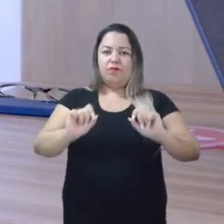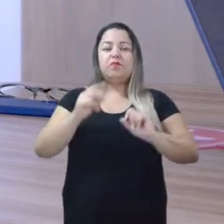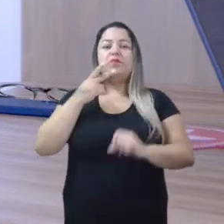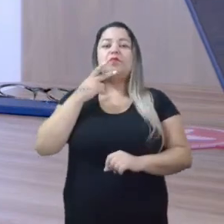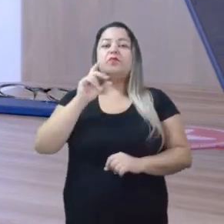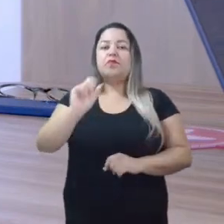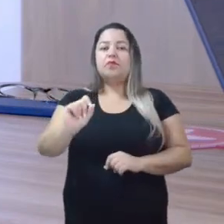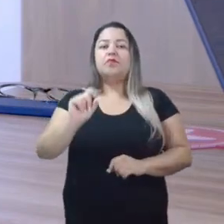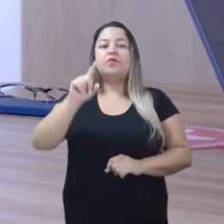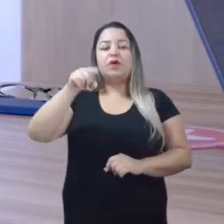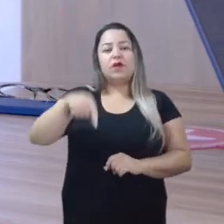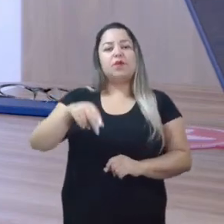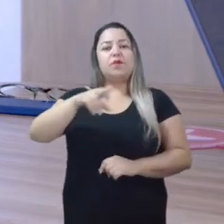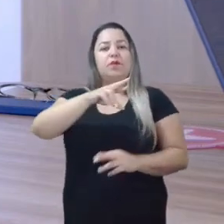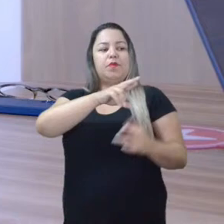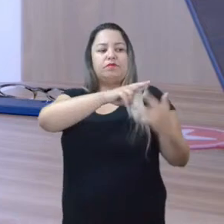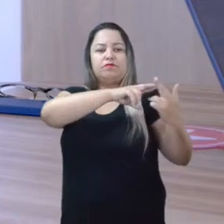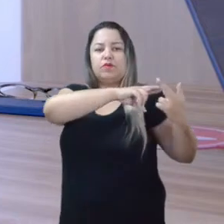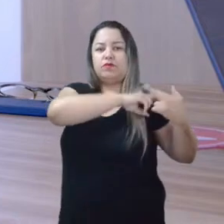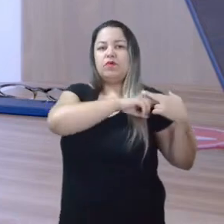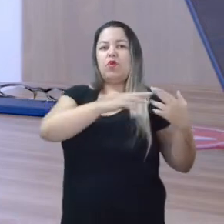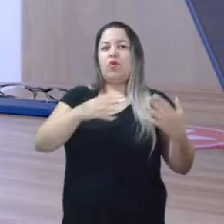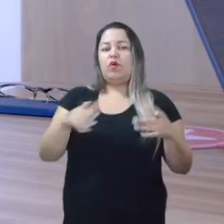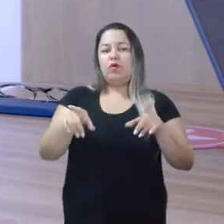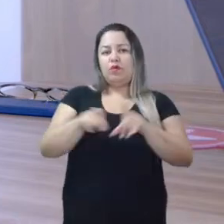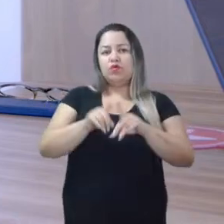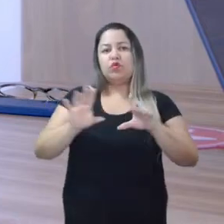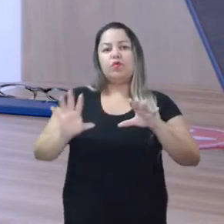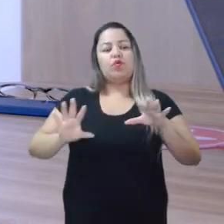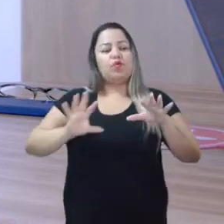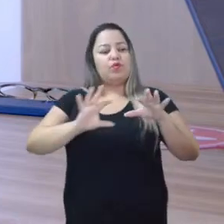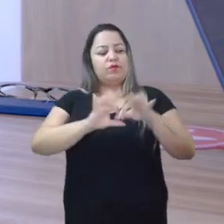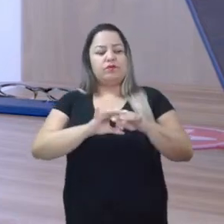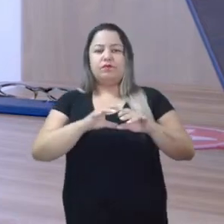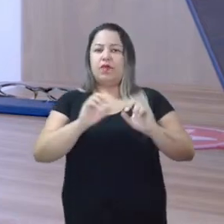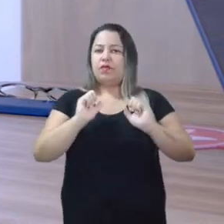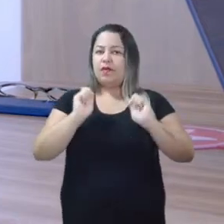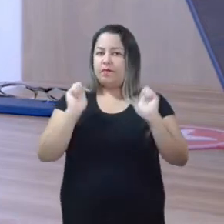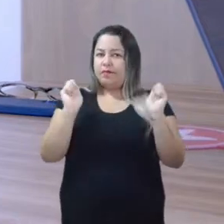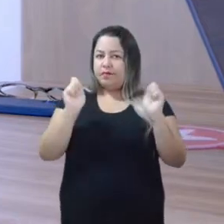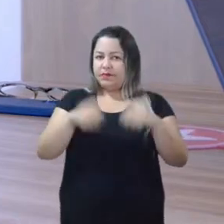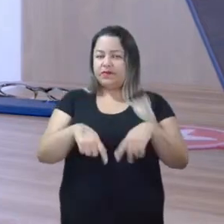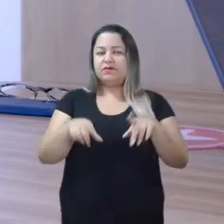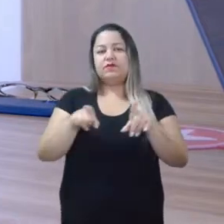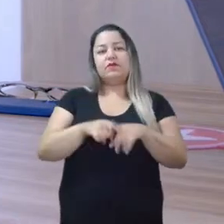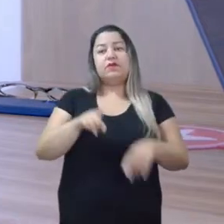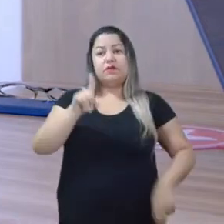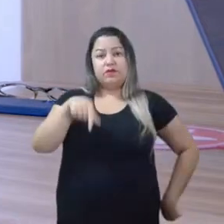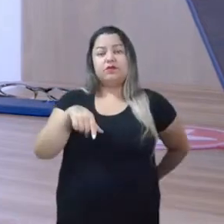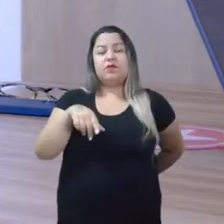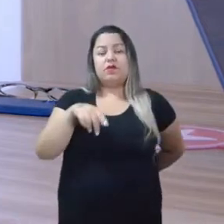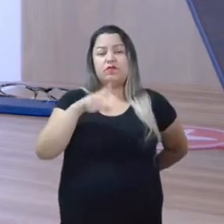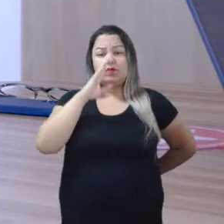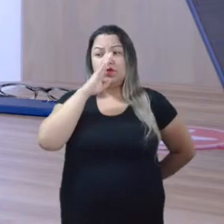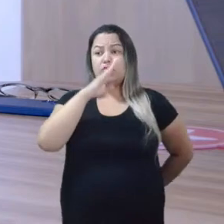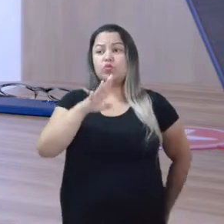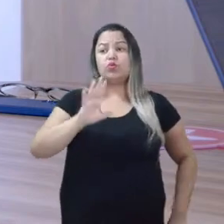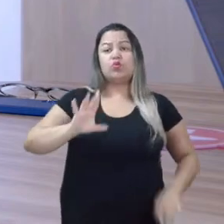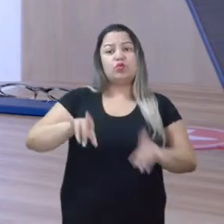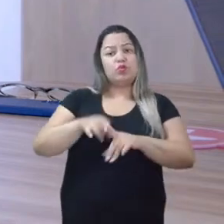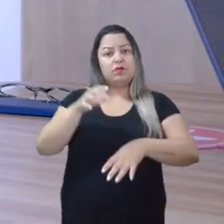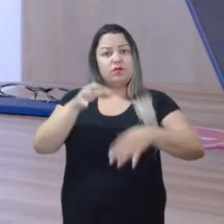ser responsabilizada hoje pelo conteúdo, ela precisa primeiro ser objeto de uma decisão judicial e a